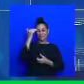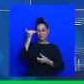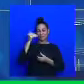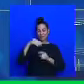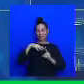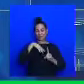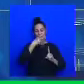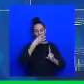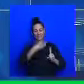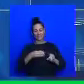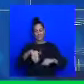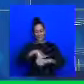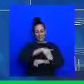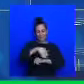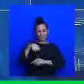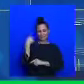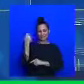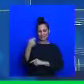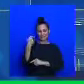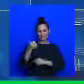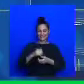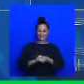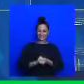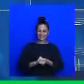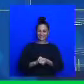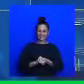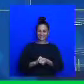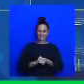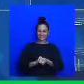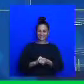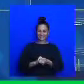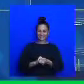Paulista, né? Próximo no meu sorteado.